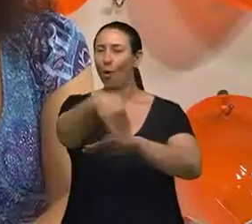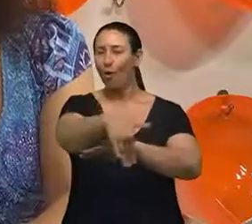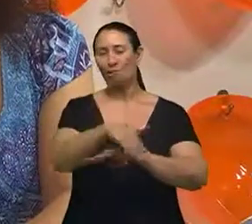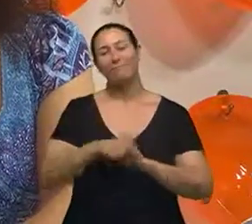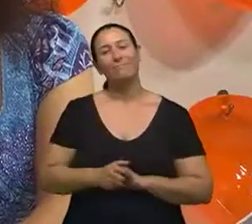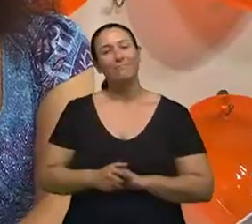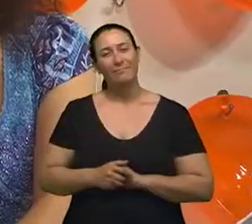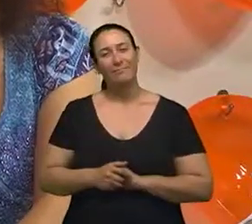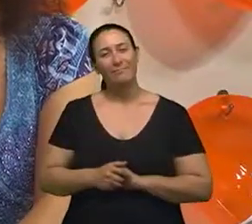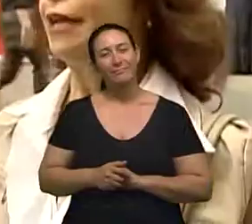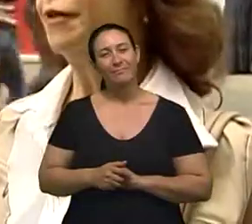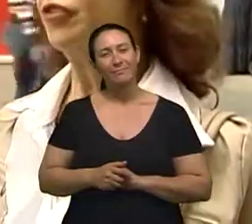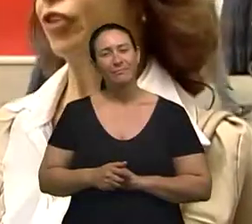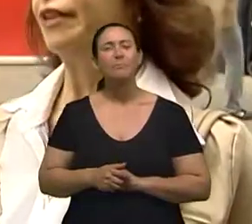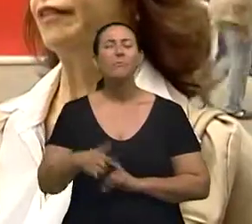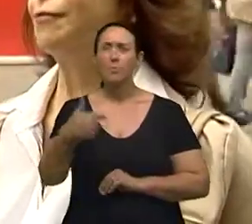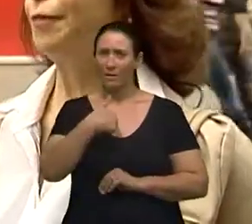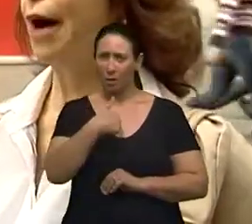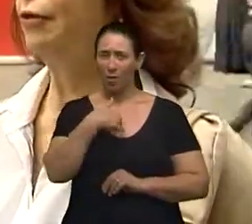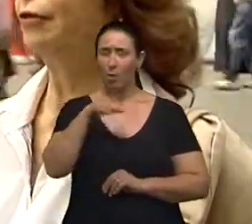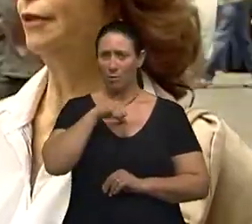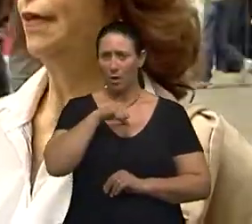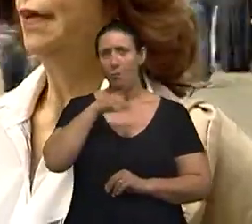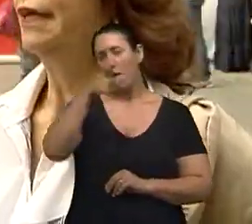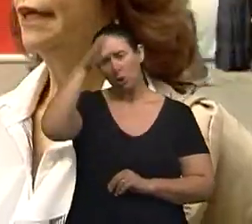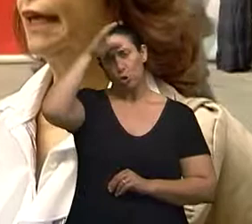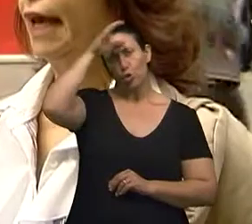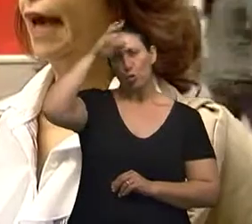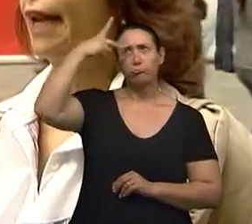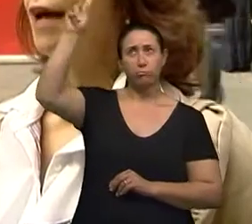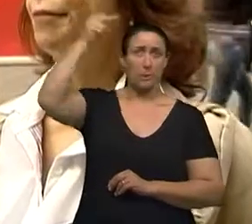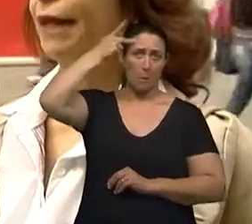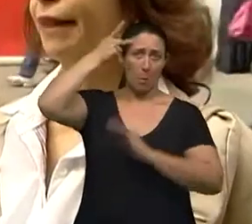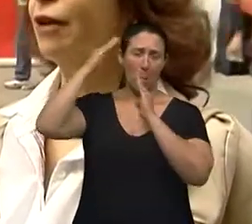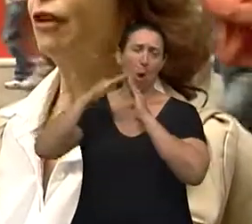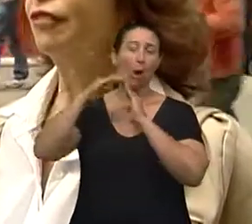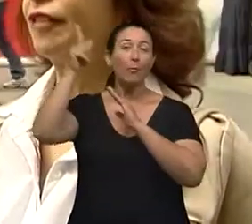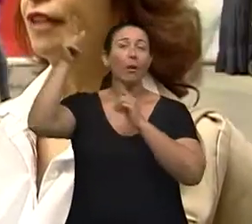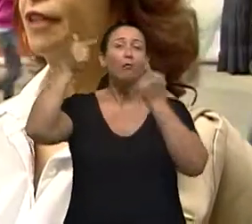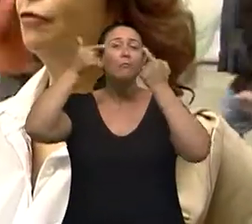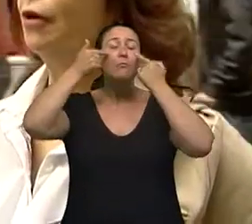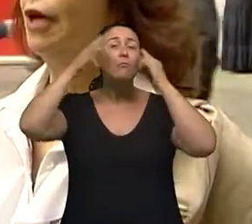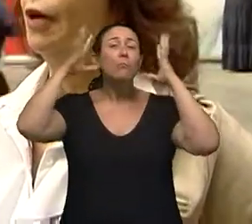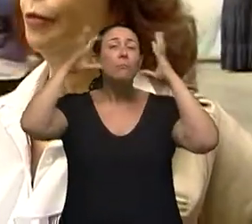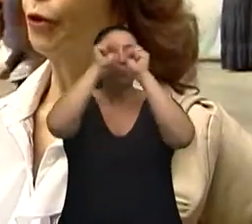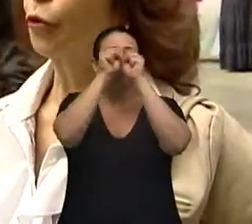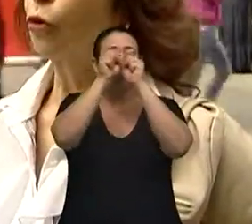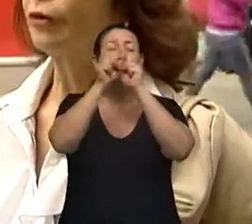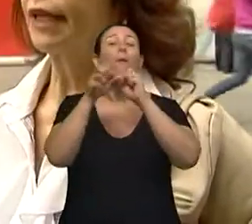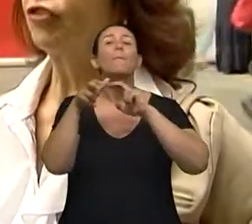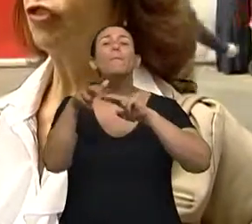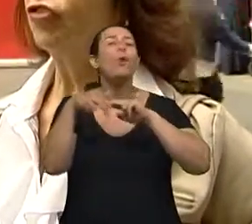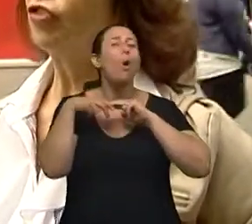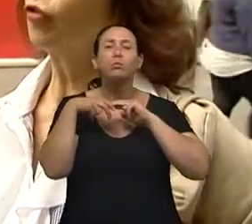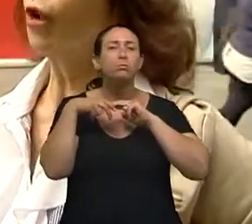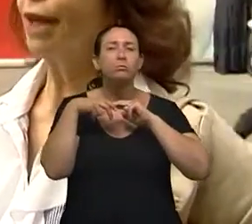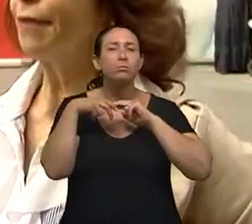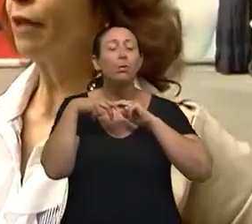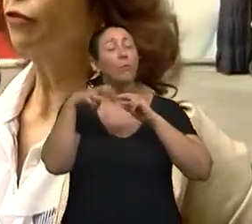lá? Eu tenho uma tia em São Paulo que ela perdeu a visão por conta